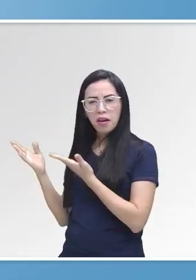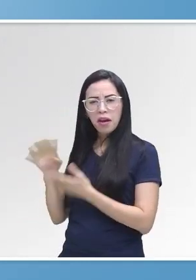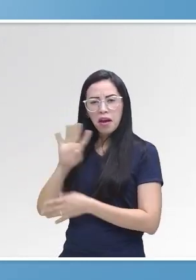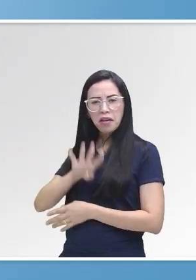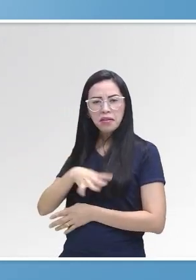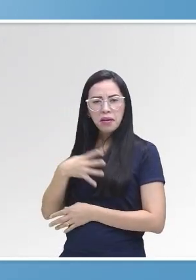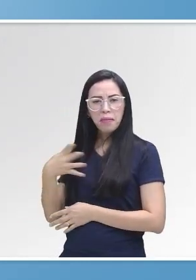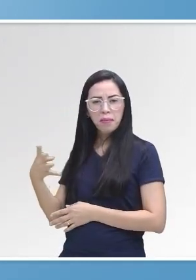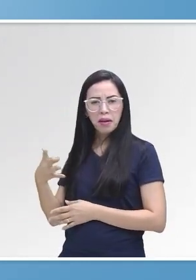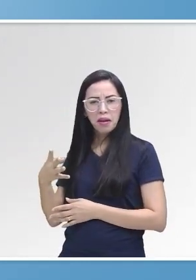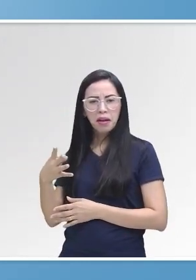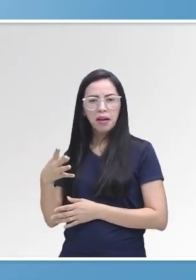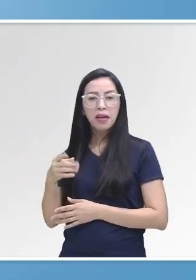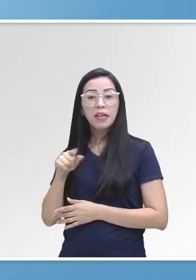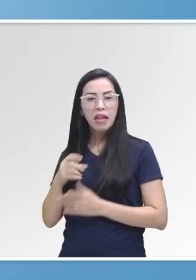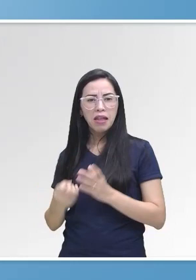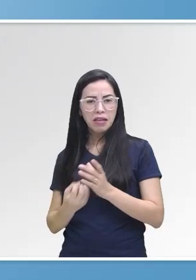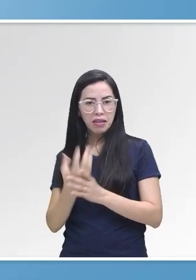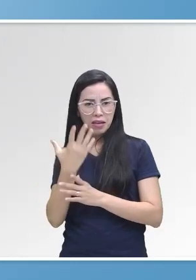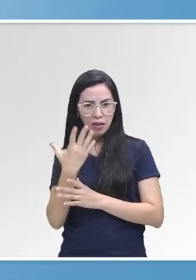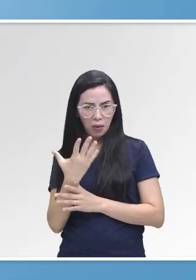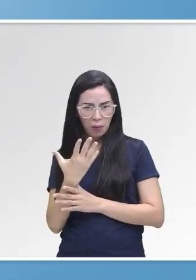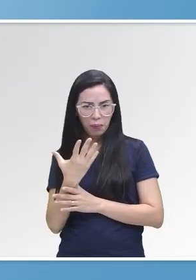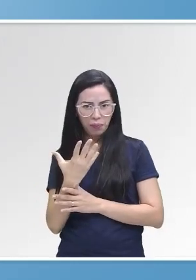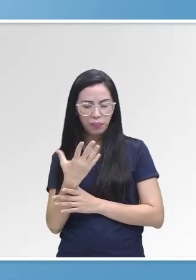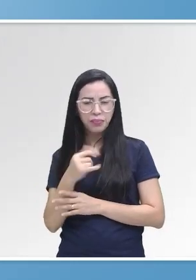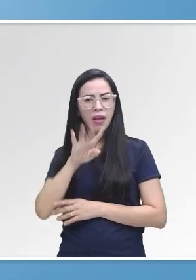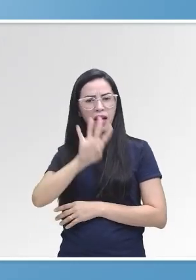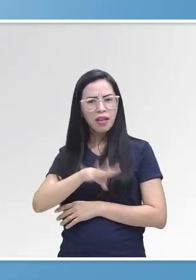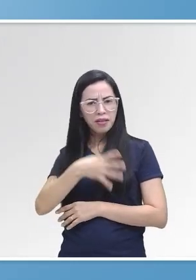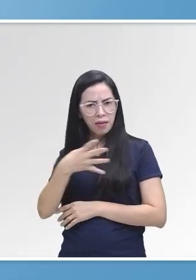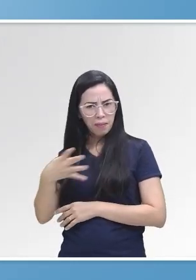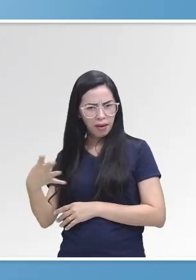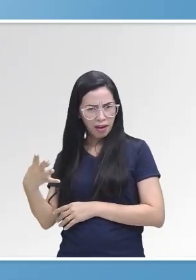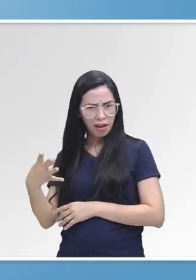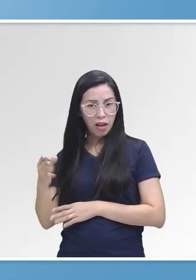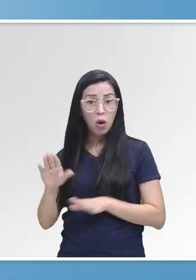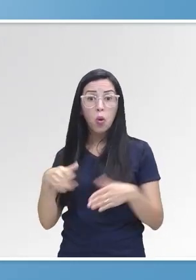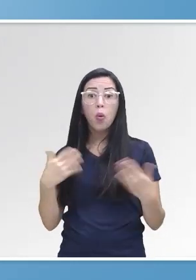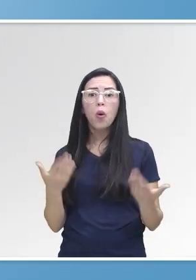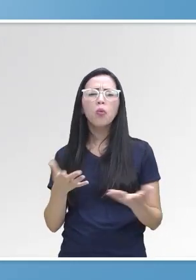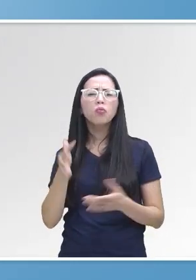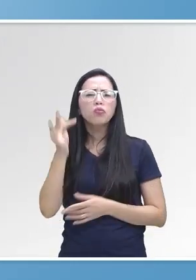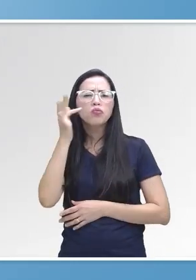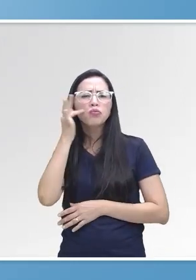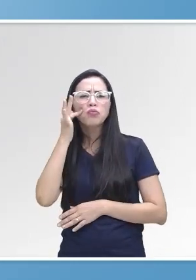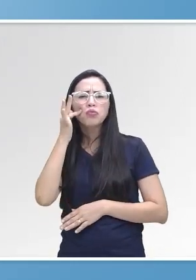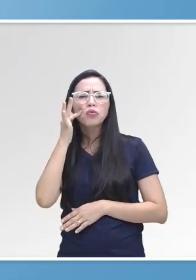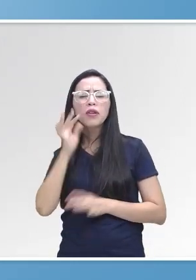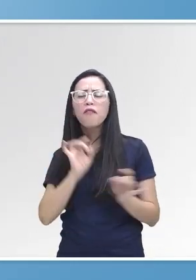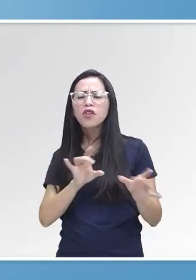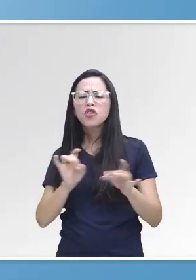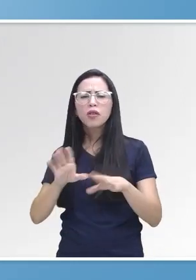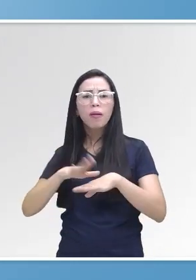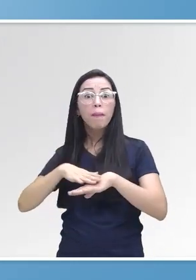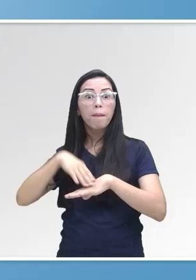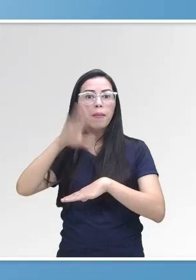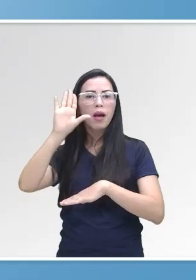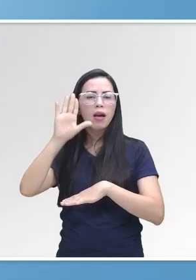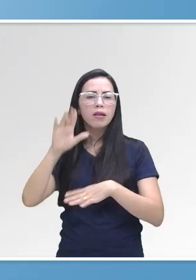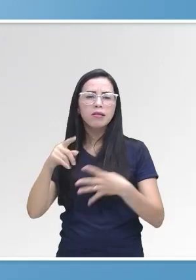dados da pesquisa que fez através da tabela de Marina qual a fruta mais vendida na feira